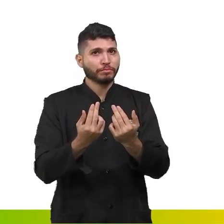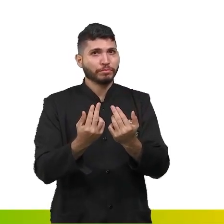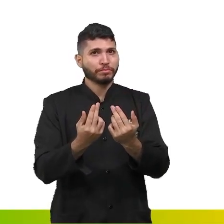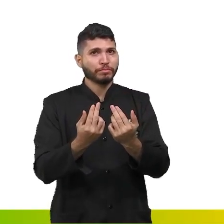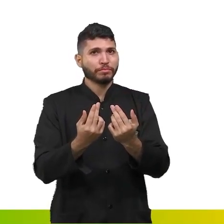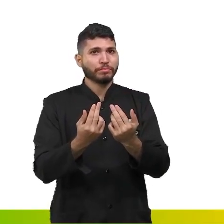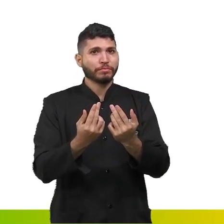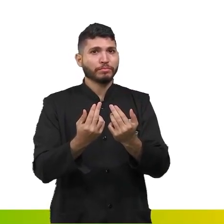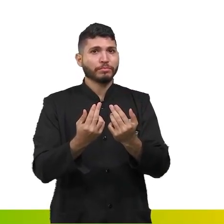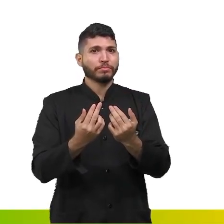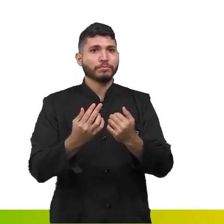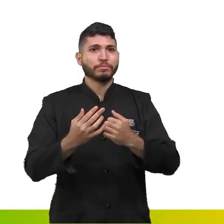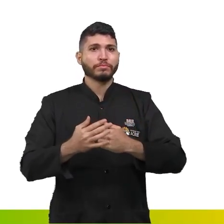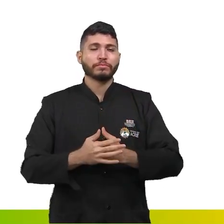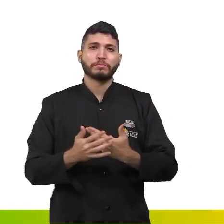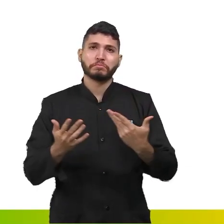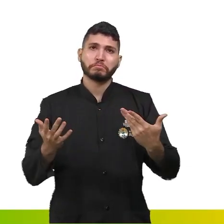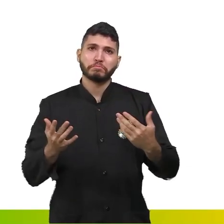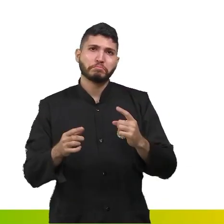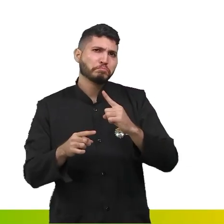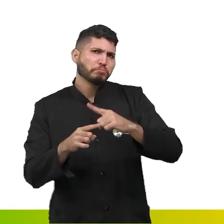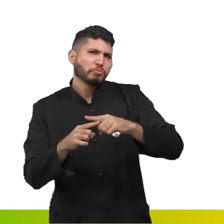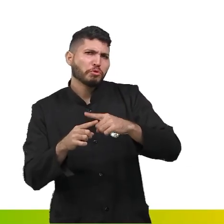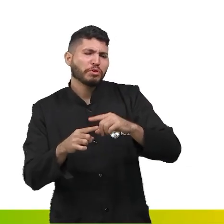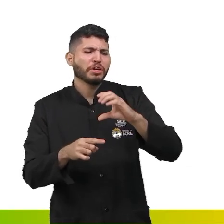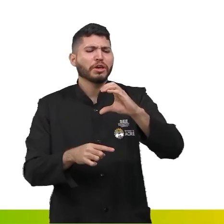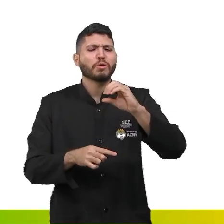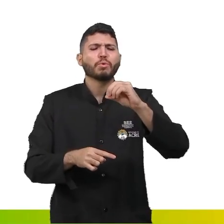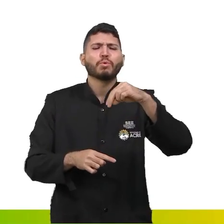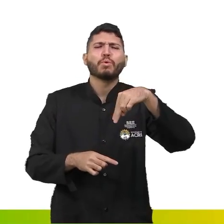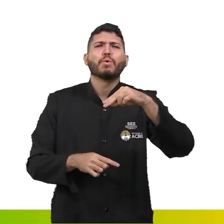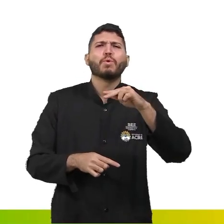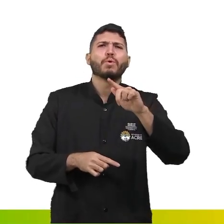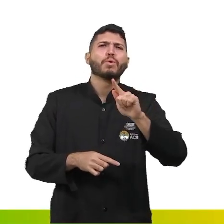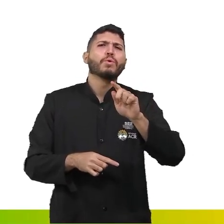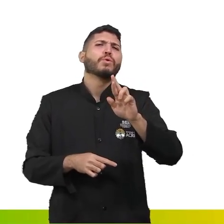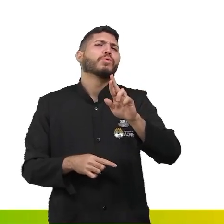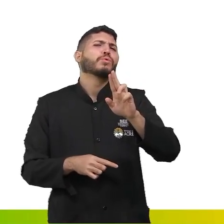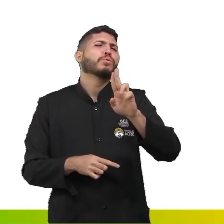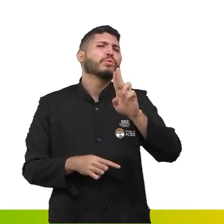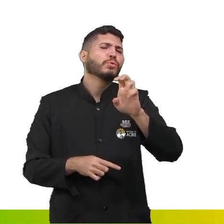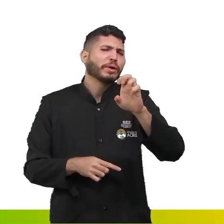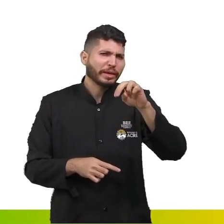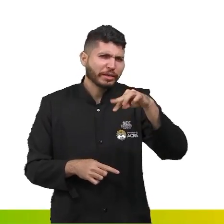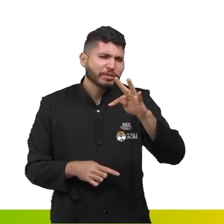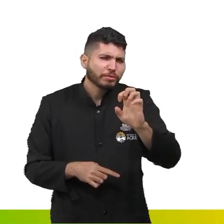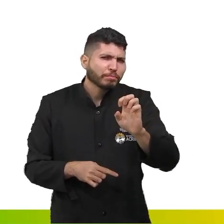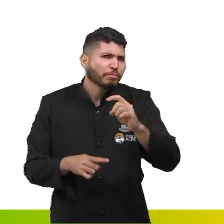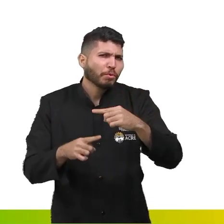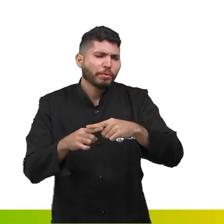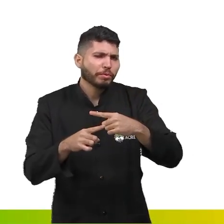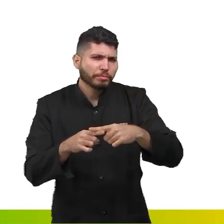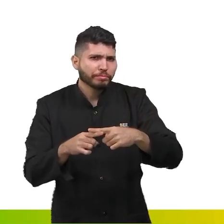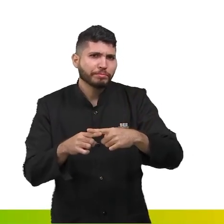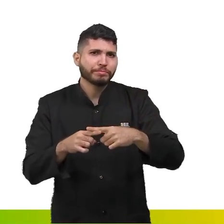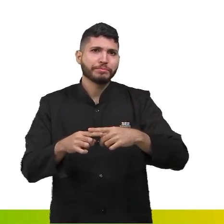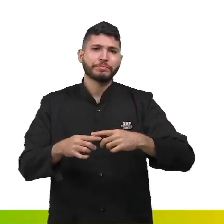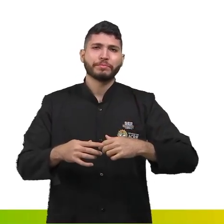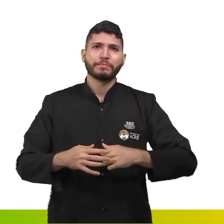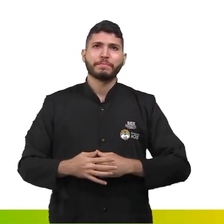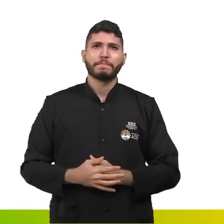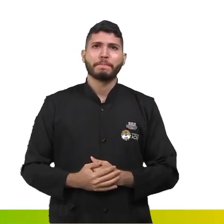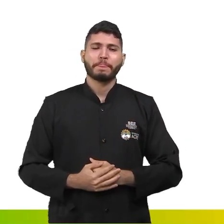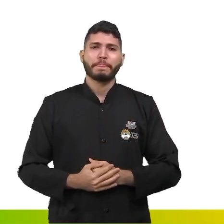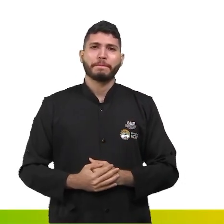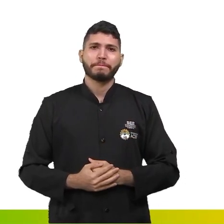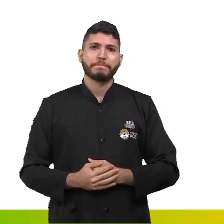de congruência que garante essa conclusão é... Vamos lá, pessoal, eu vou separar aqui. Nós vamos ter o